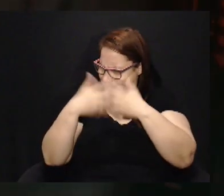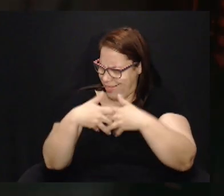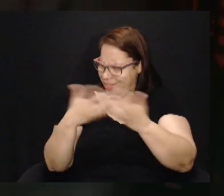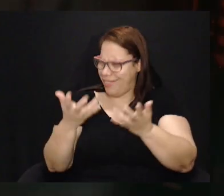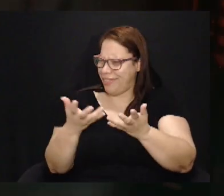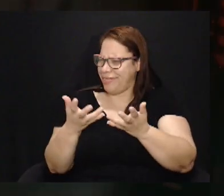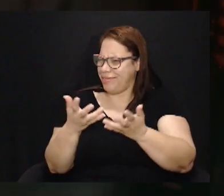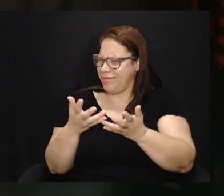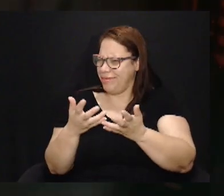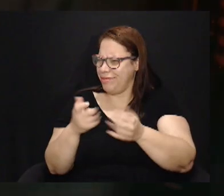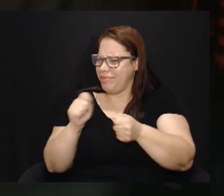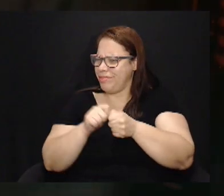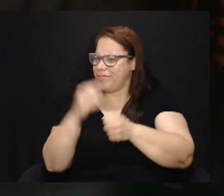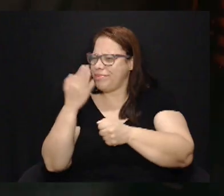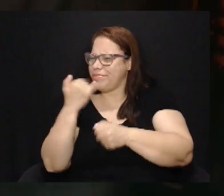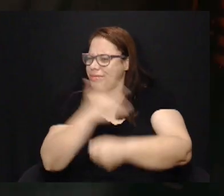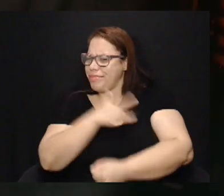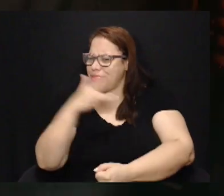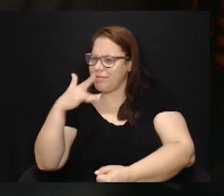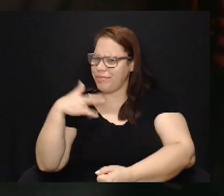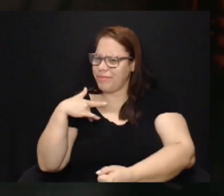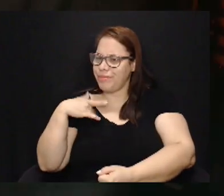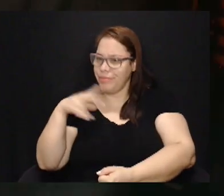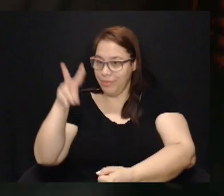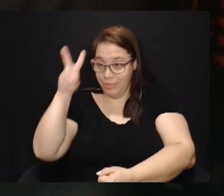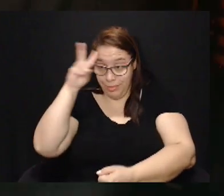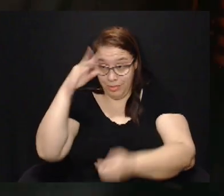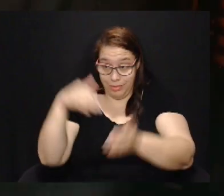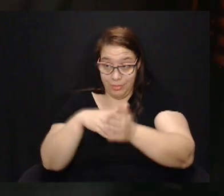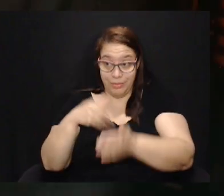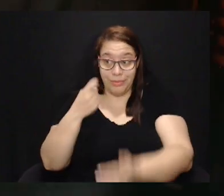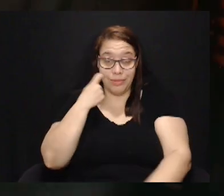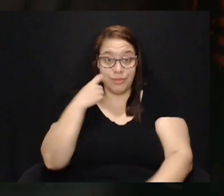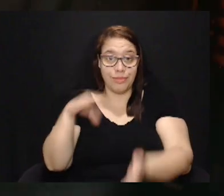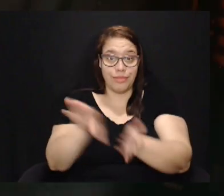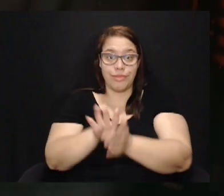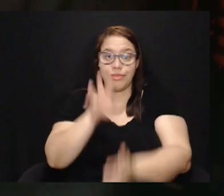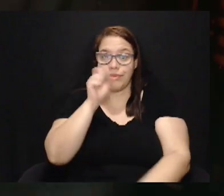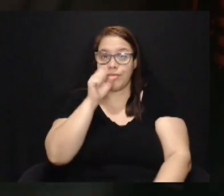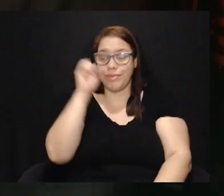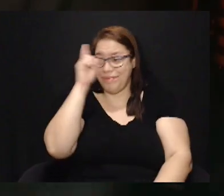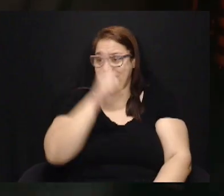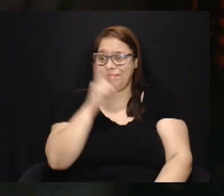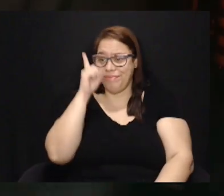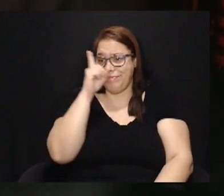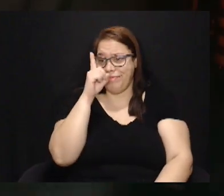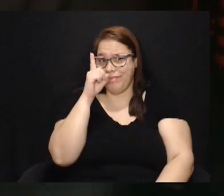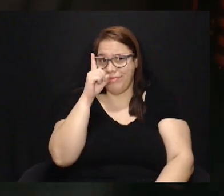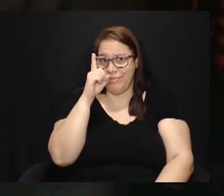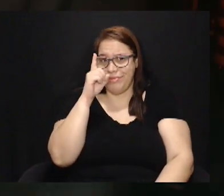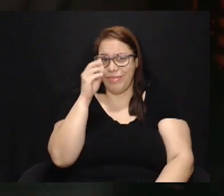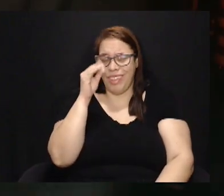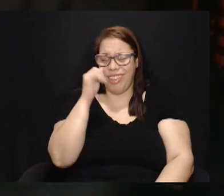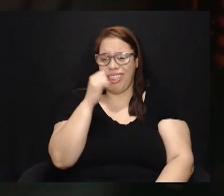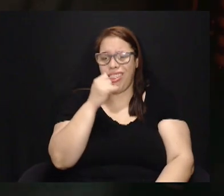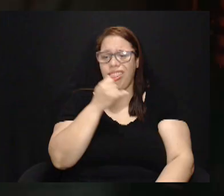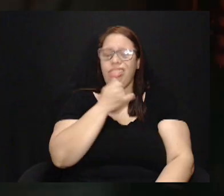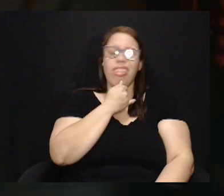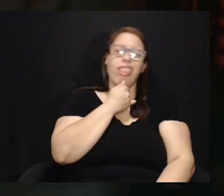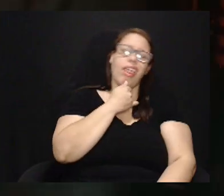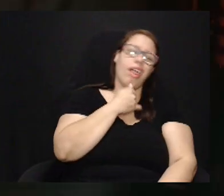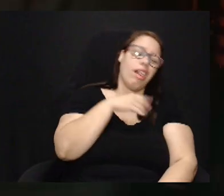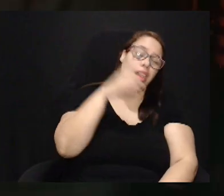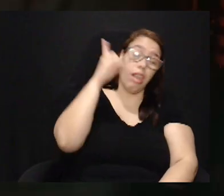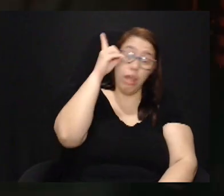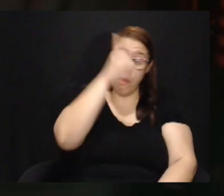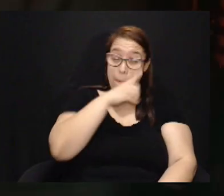uma alimentação saudável, segunda a sexta, aí chega final de semana, aí vem um tédio, aquele tédio de domingo principalmente, que domingo dá